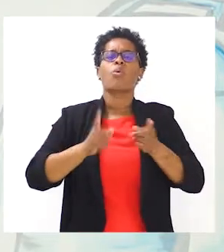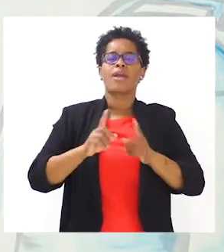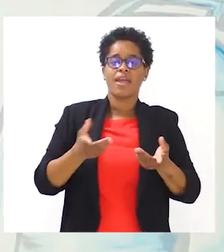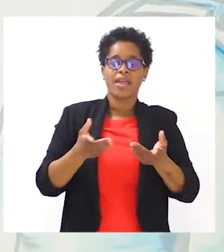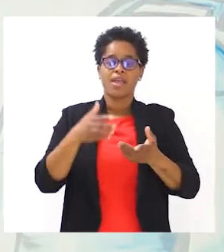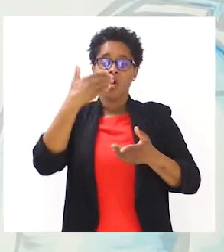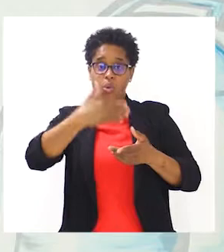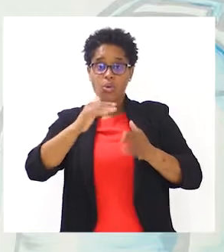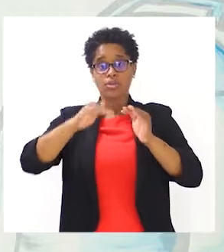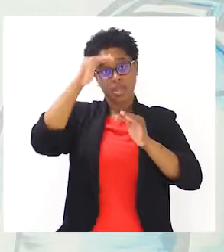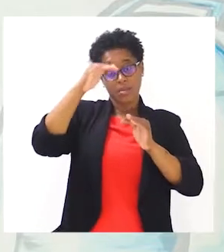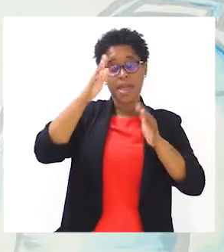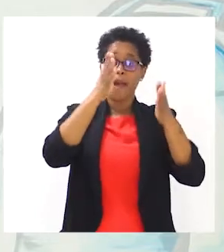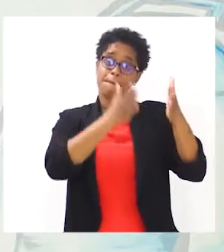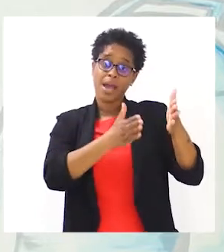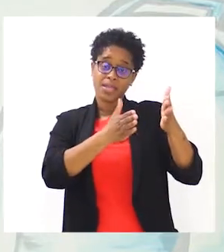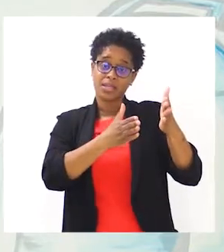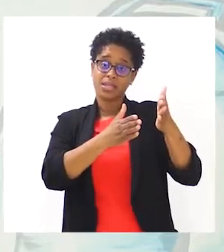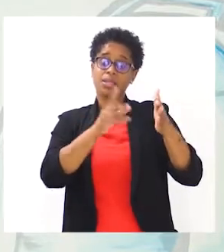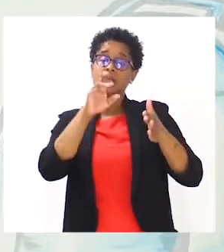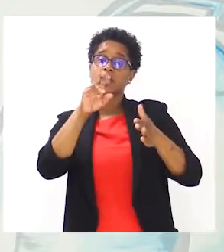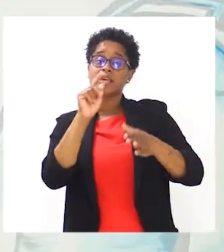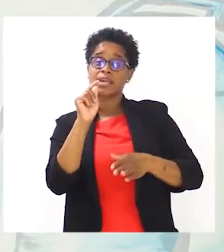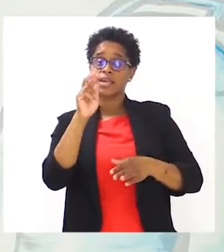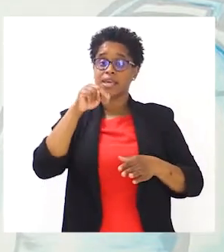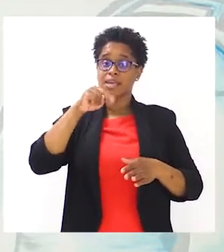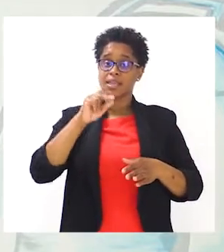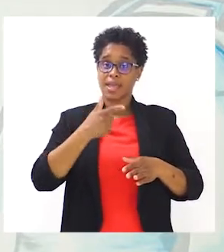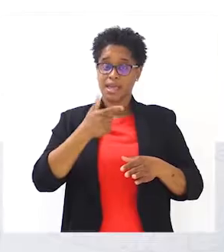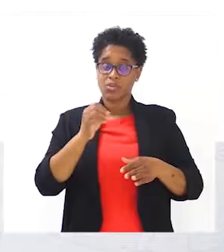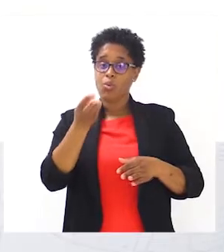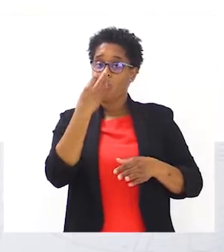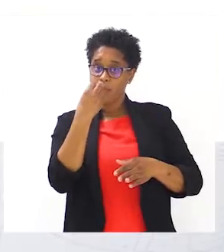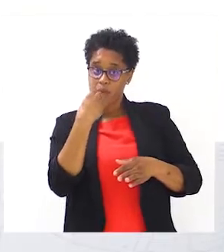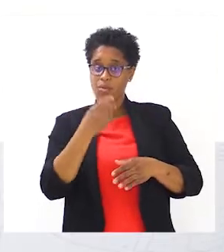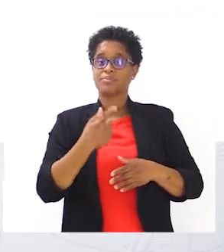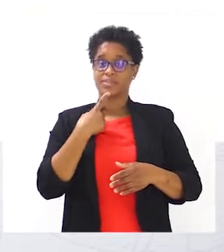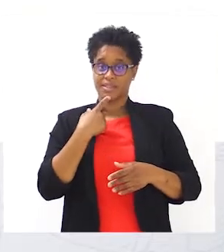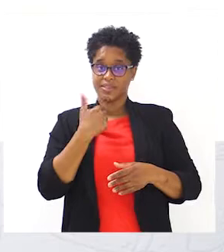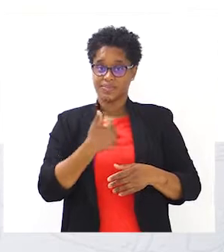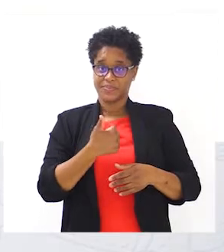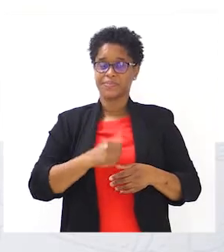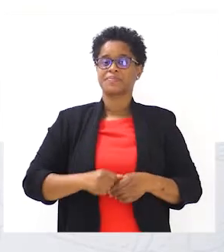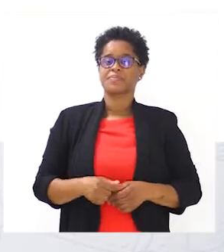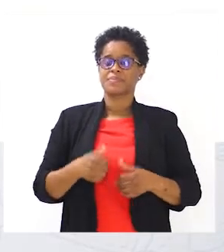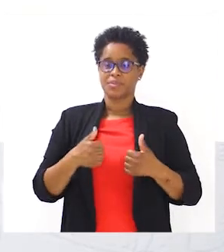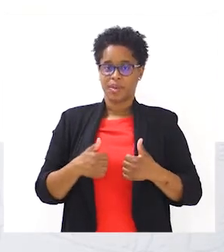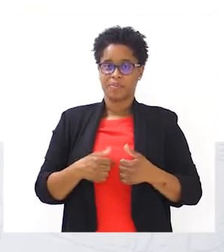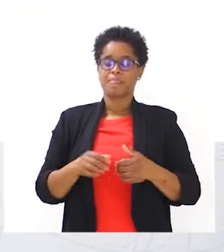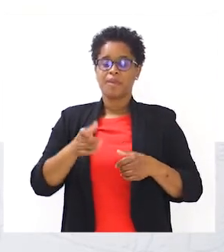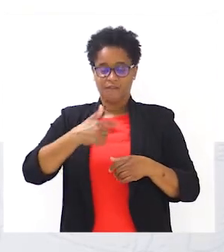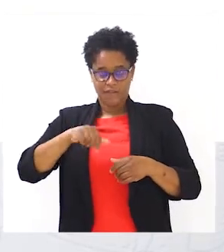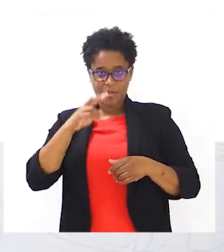a parte que o Renato comeu, certo? Muito bem.